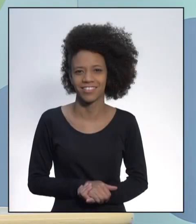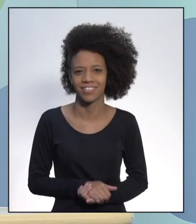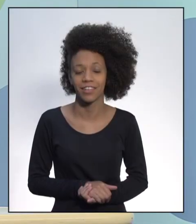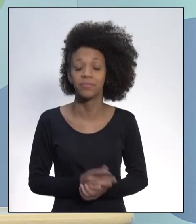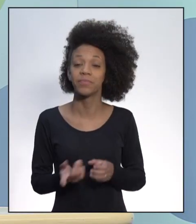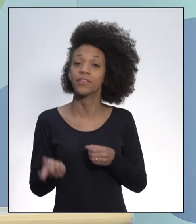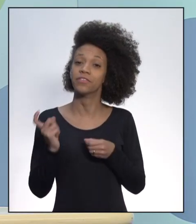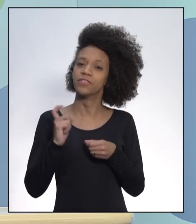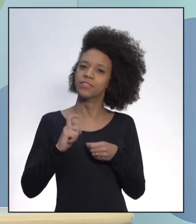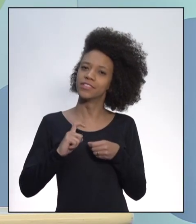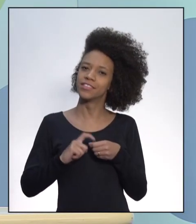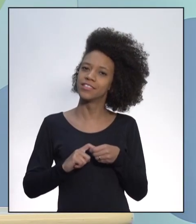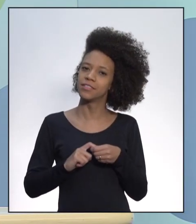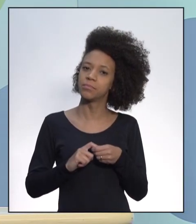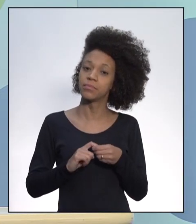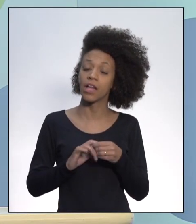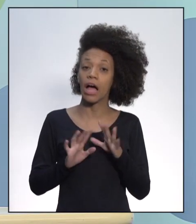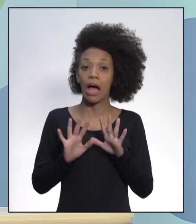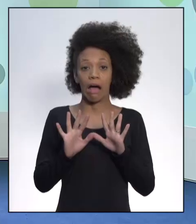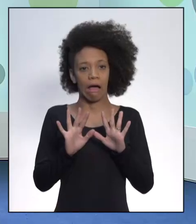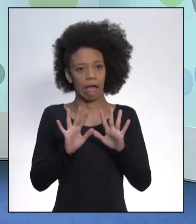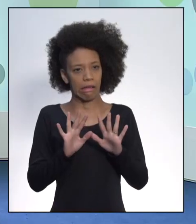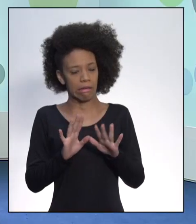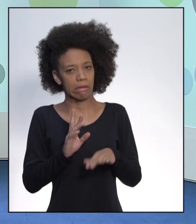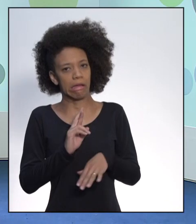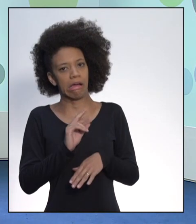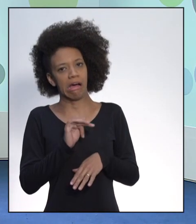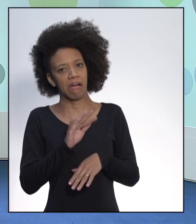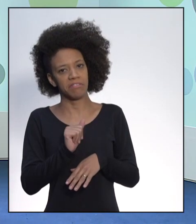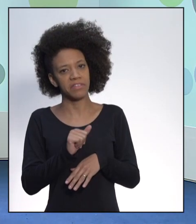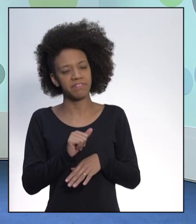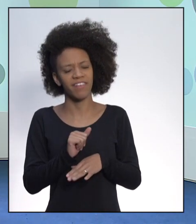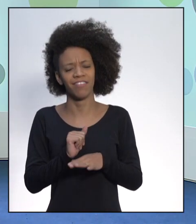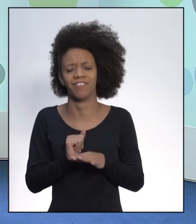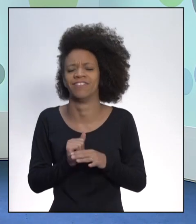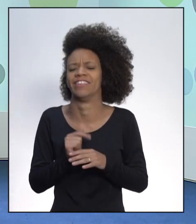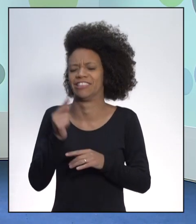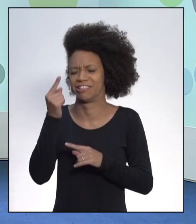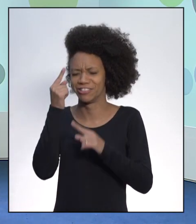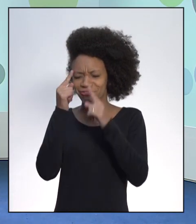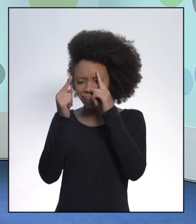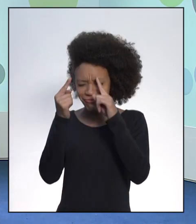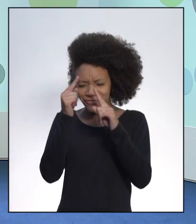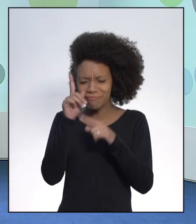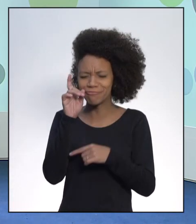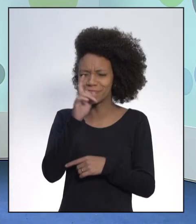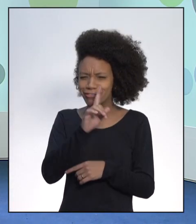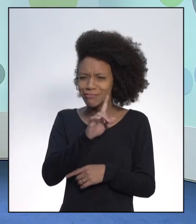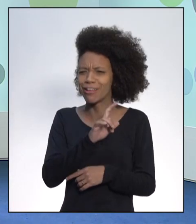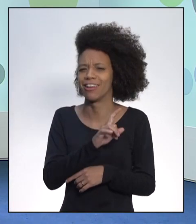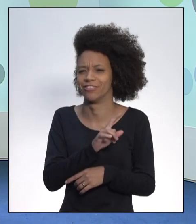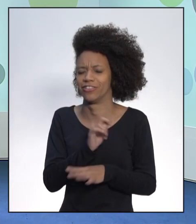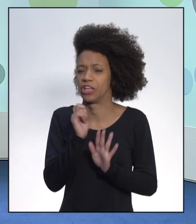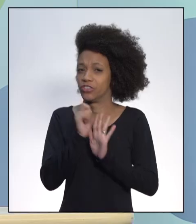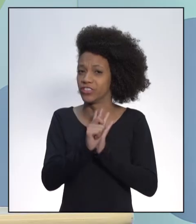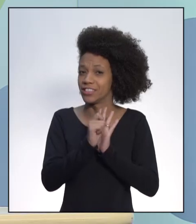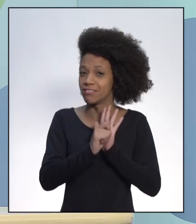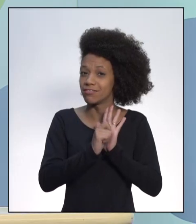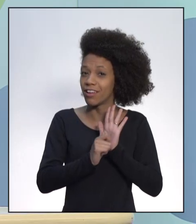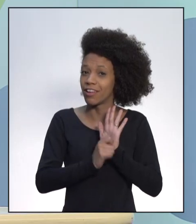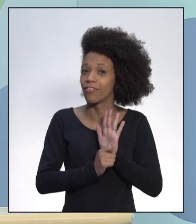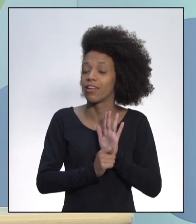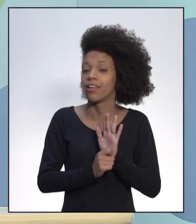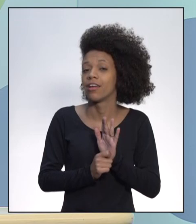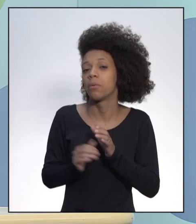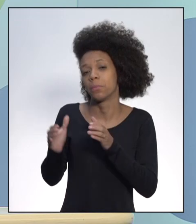Retornamos aqui. Olha, Rafa, acho que muitos tiveram dificuldade em escrever a questão, principalmente, né, por causa do